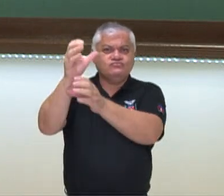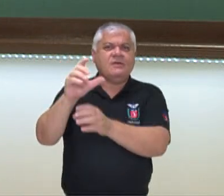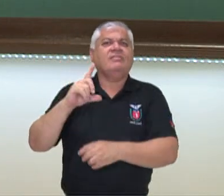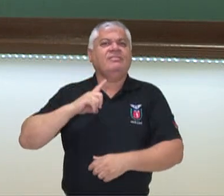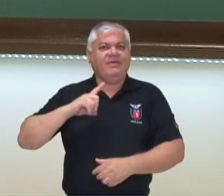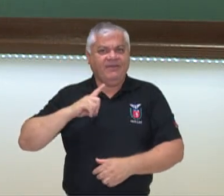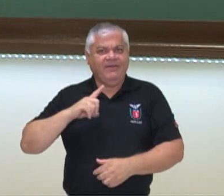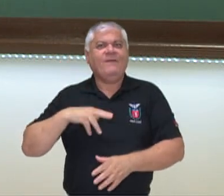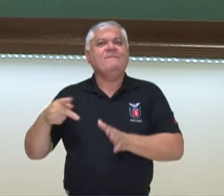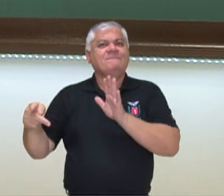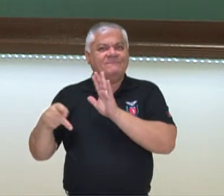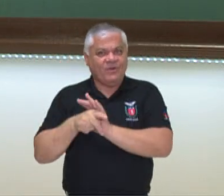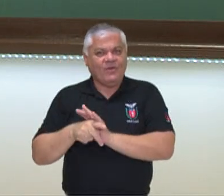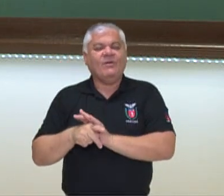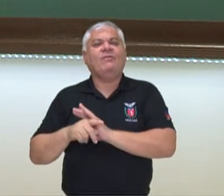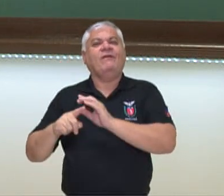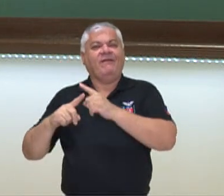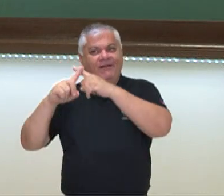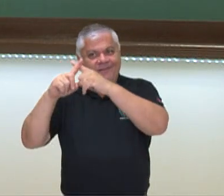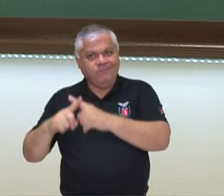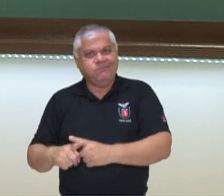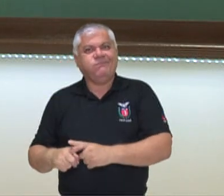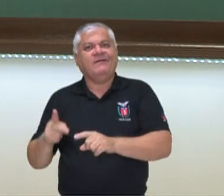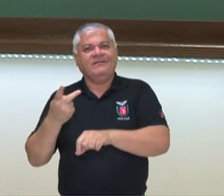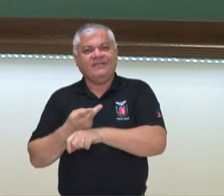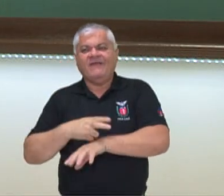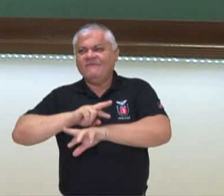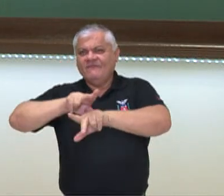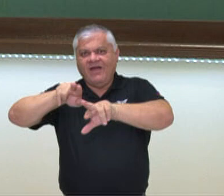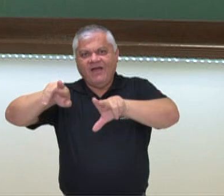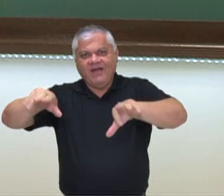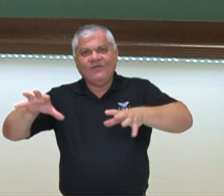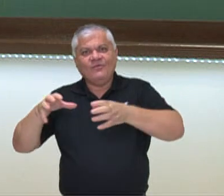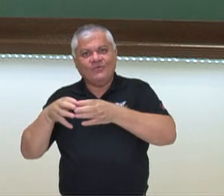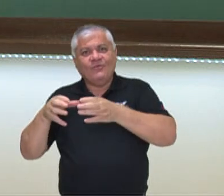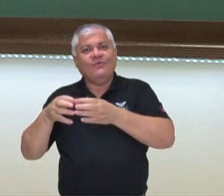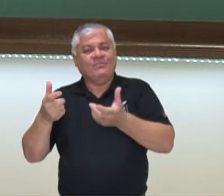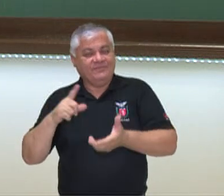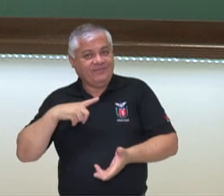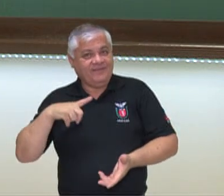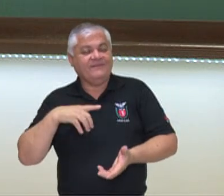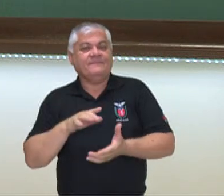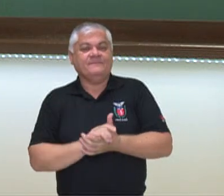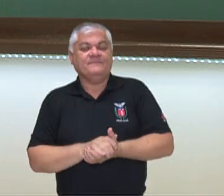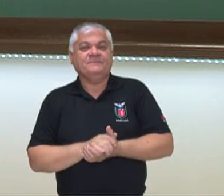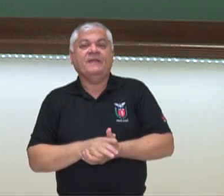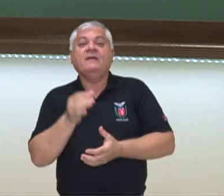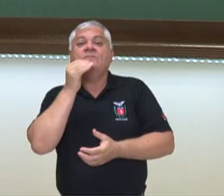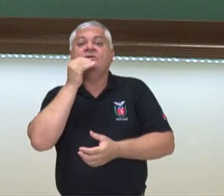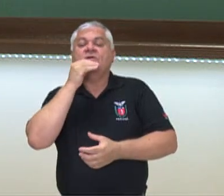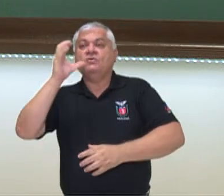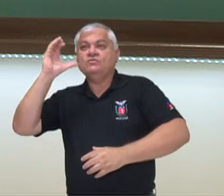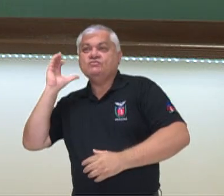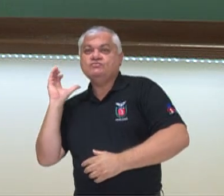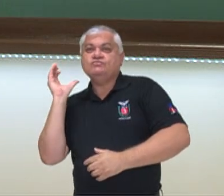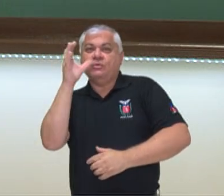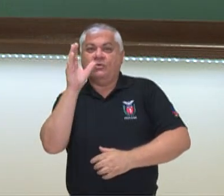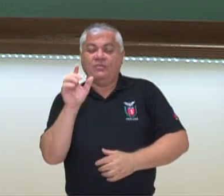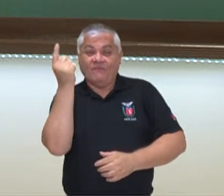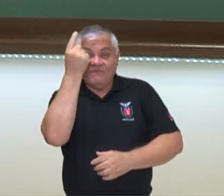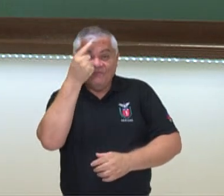Existe sim, com várias equipes participando. Outra curiosidade do futebol americano é que a